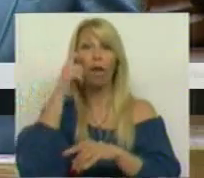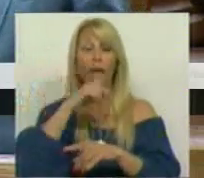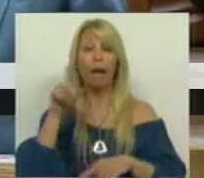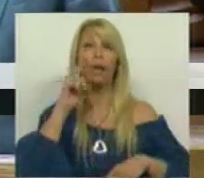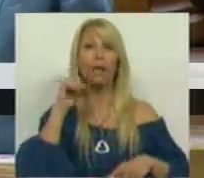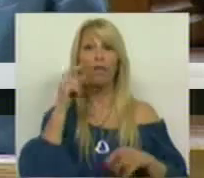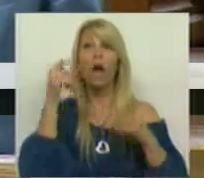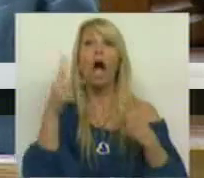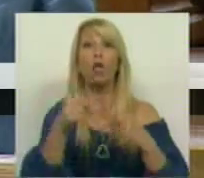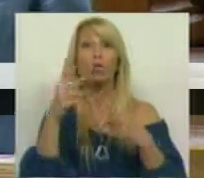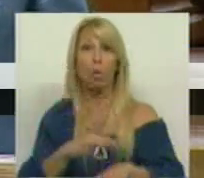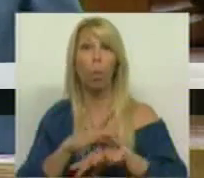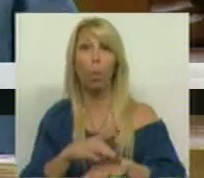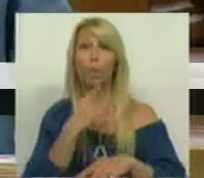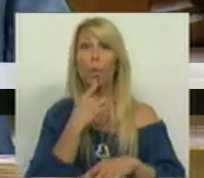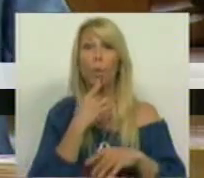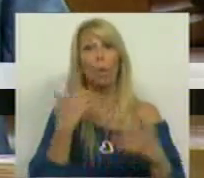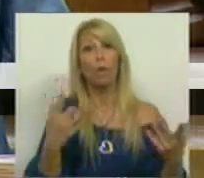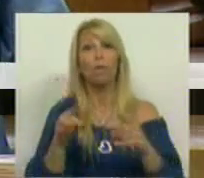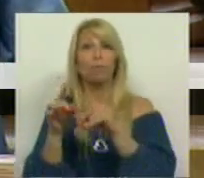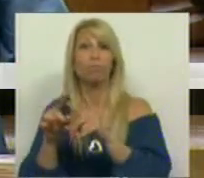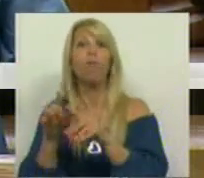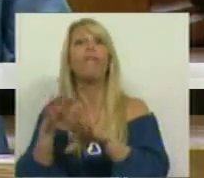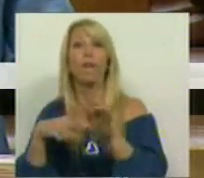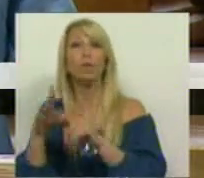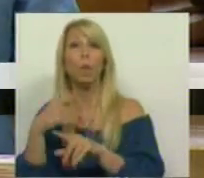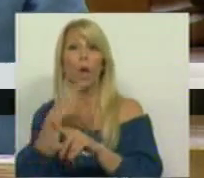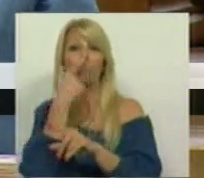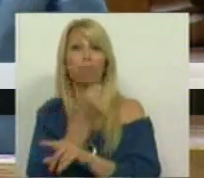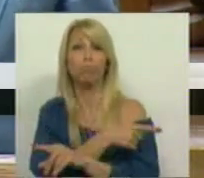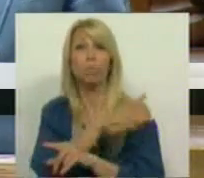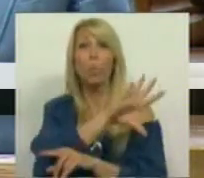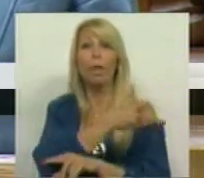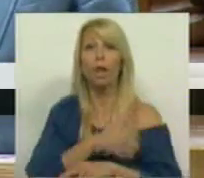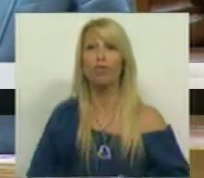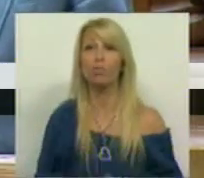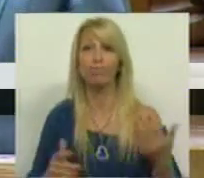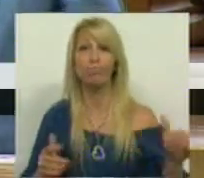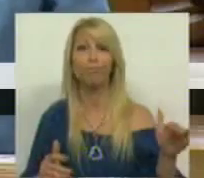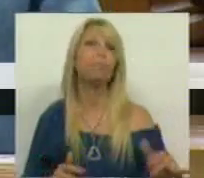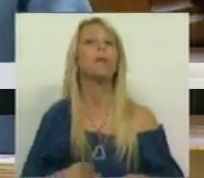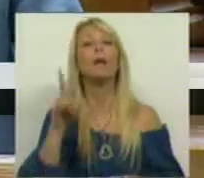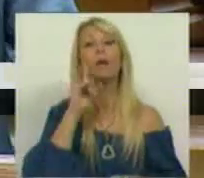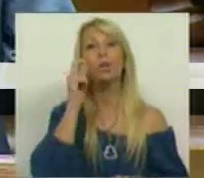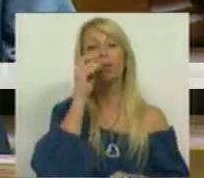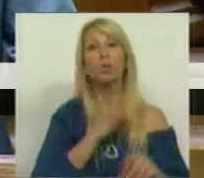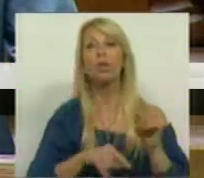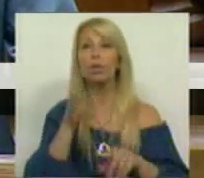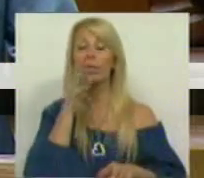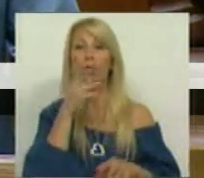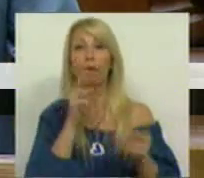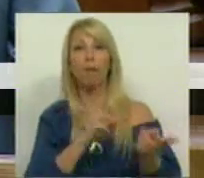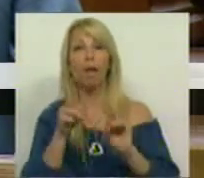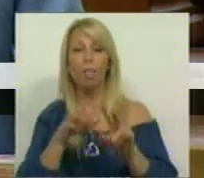e, ao atirar-se para esses braços, deixa de lado o país. Senhoras e senhores deputados, o retificativo é uma